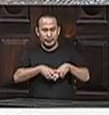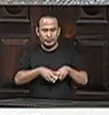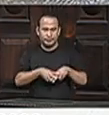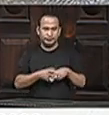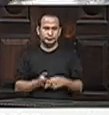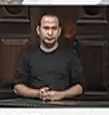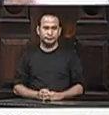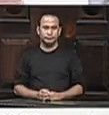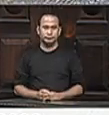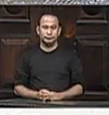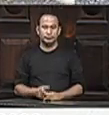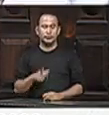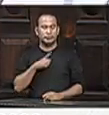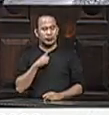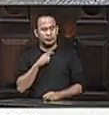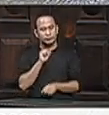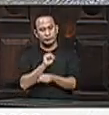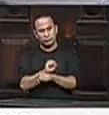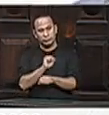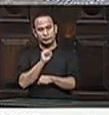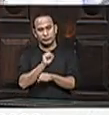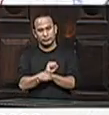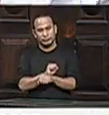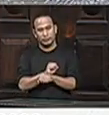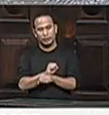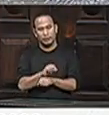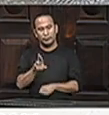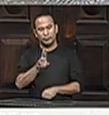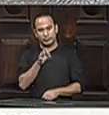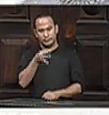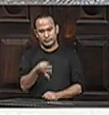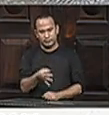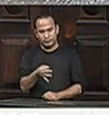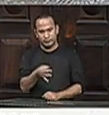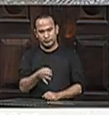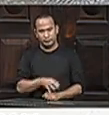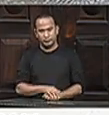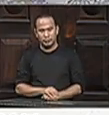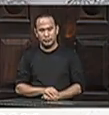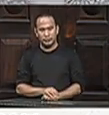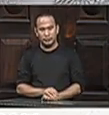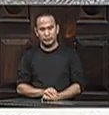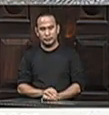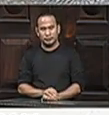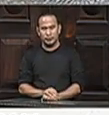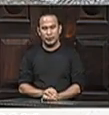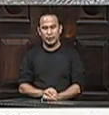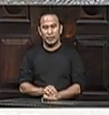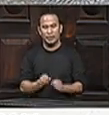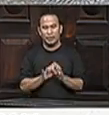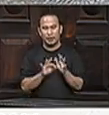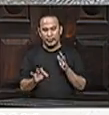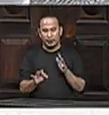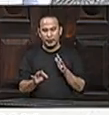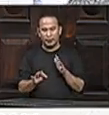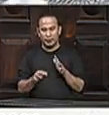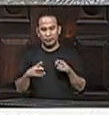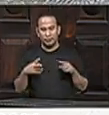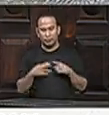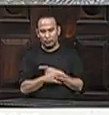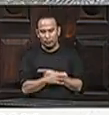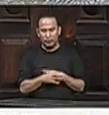saíram, pediram para sair, tirar a sua representatividade, não comparecem às reuniões e a